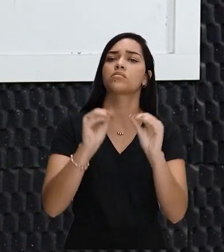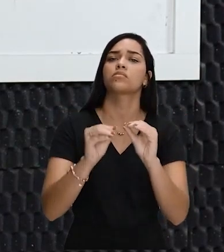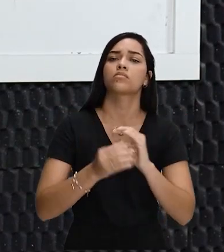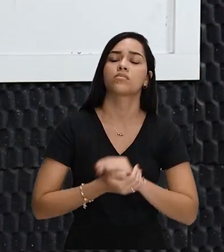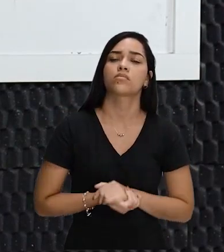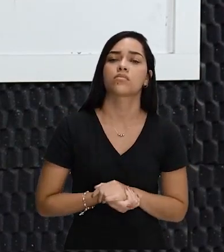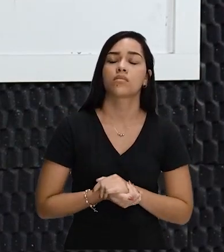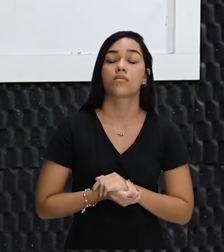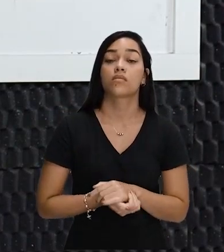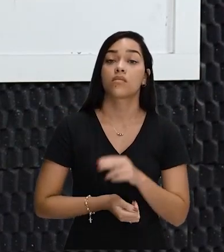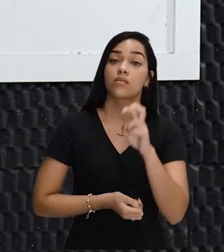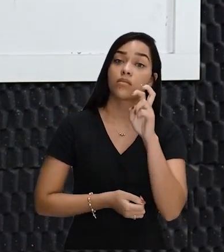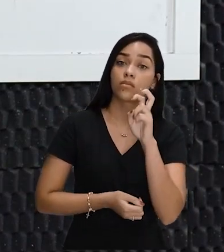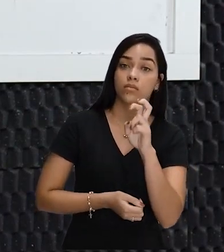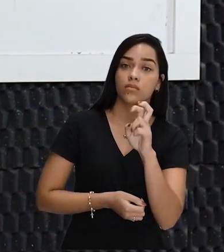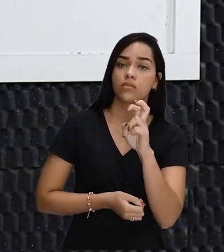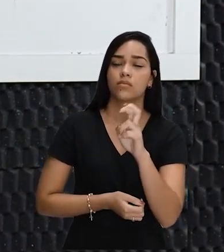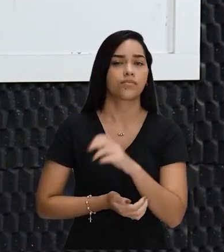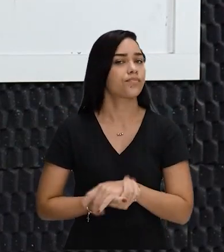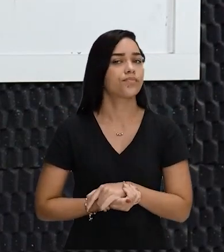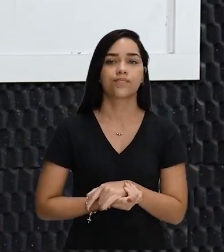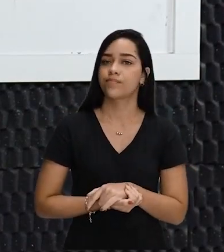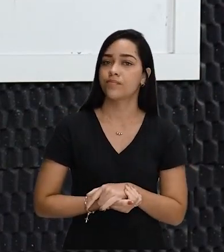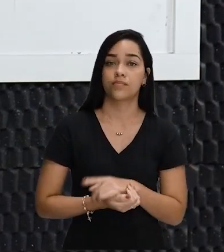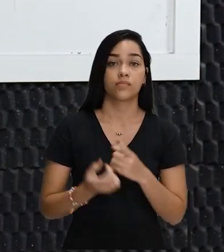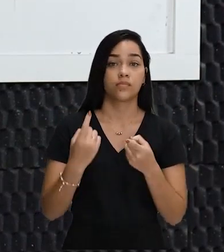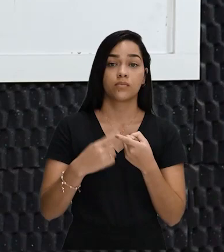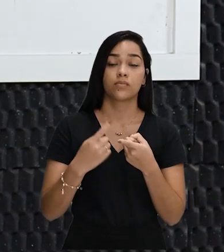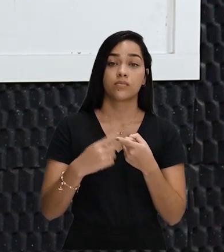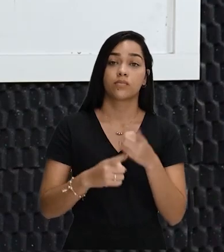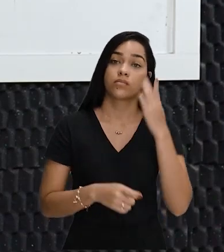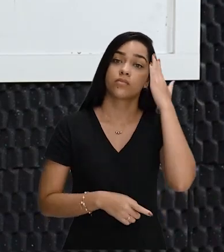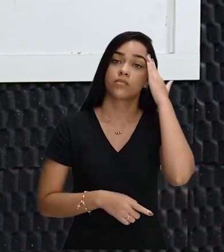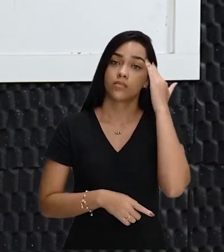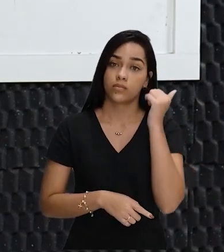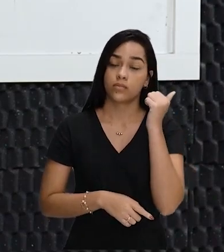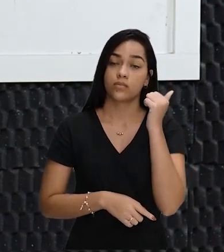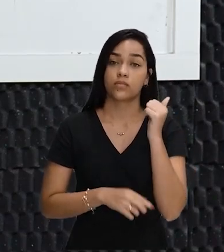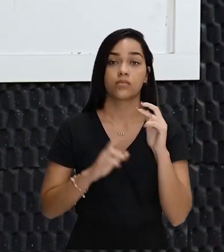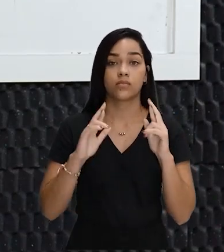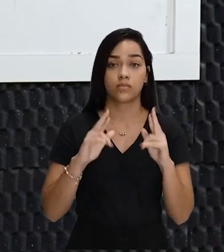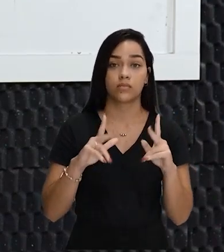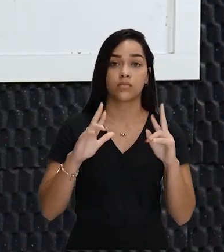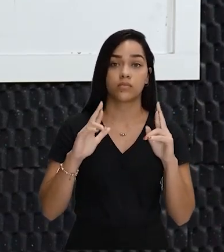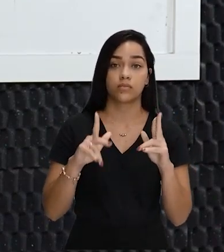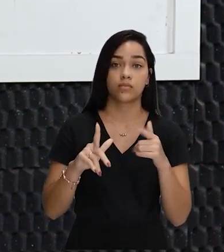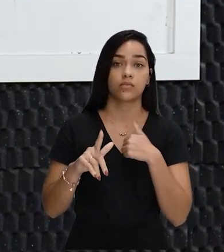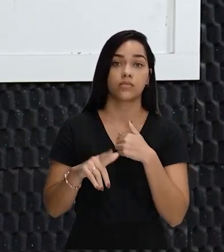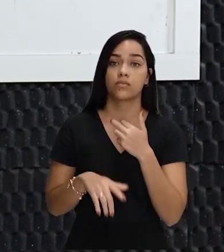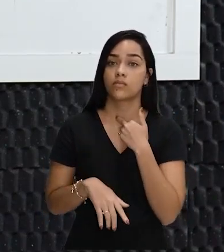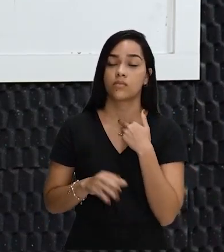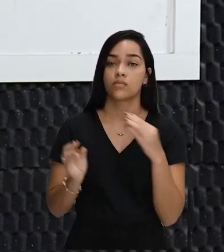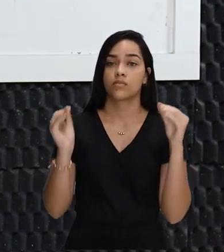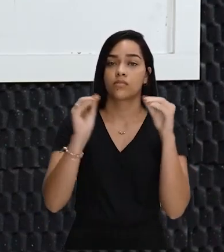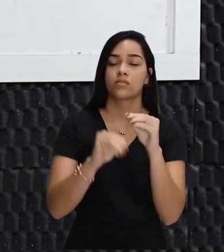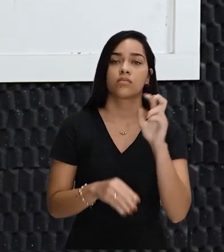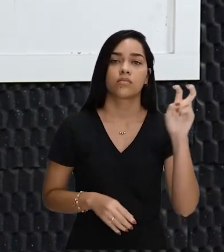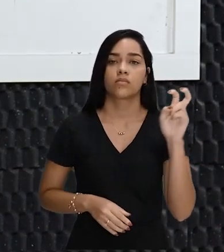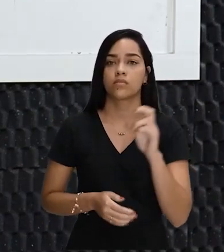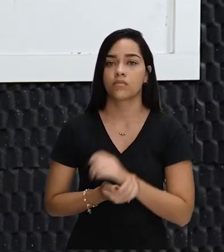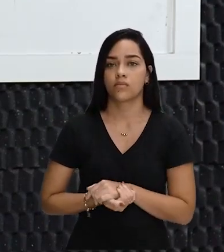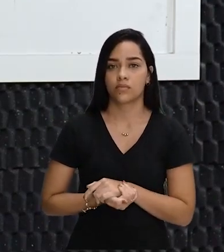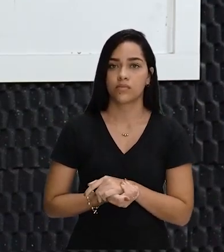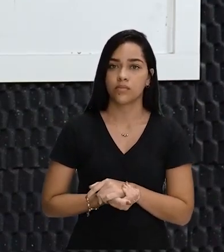ah absorção 5 algarismos não porque como ele fala que os algarismos são distintos eu não posso colocar o cinco